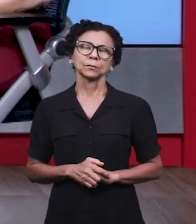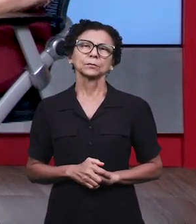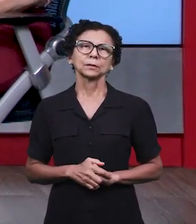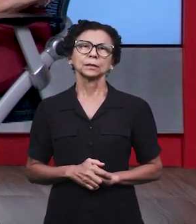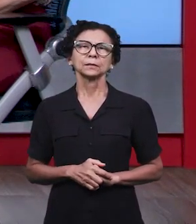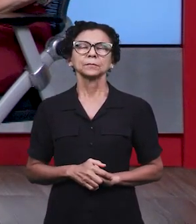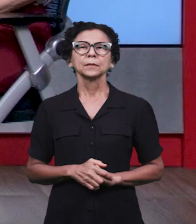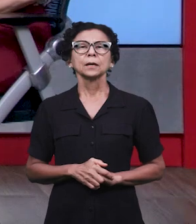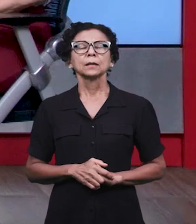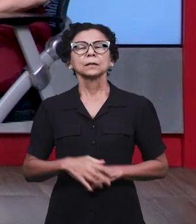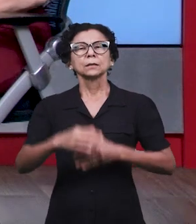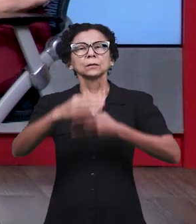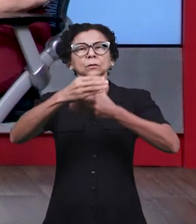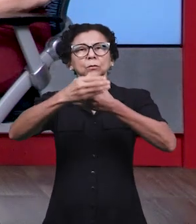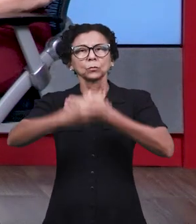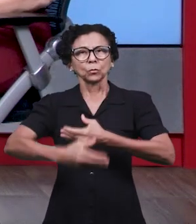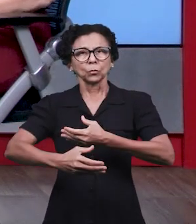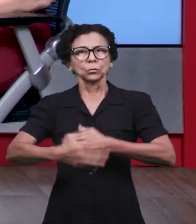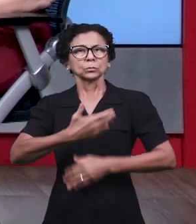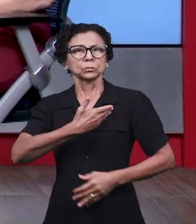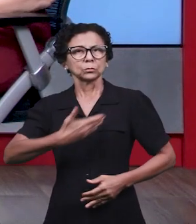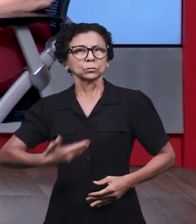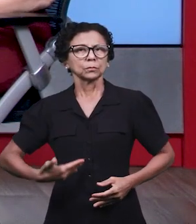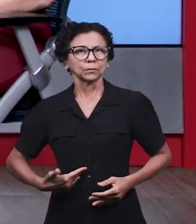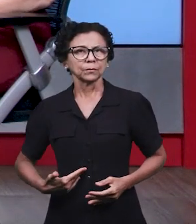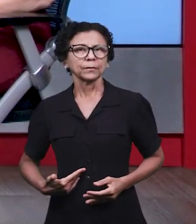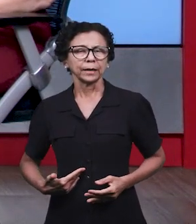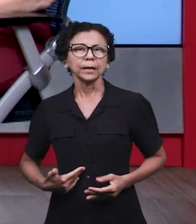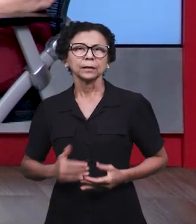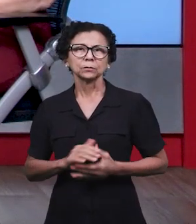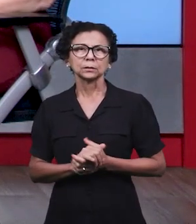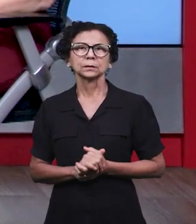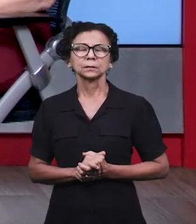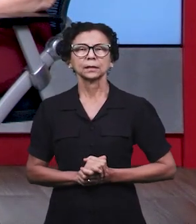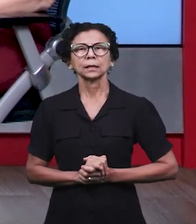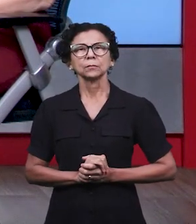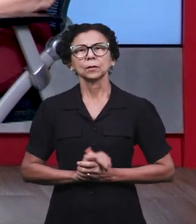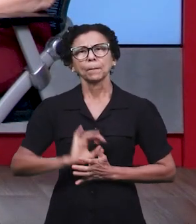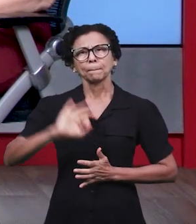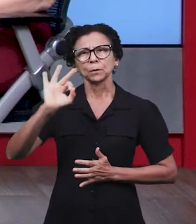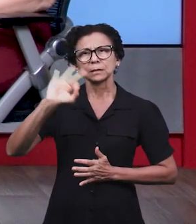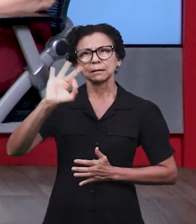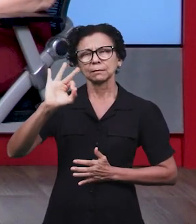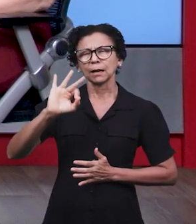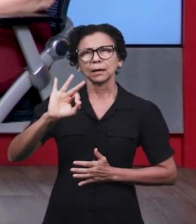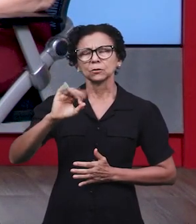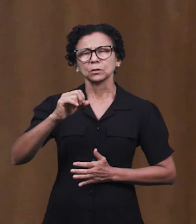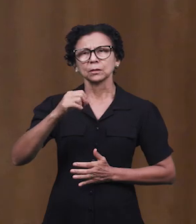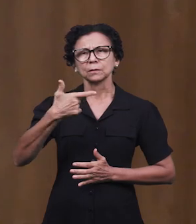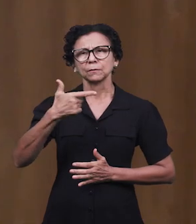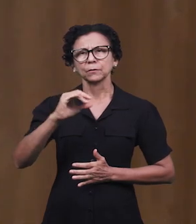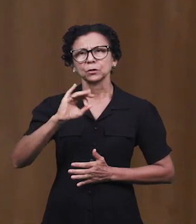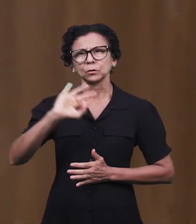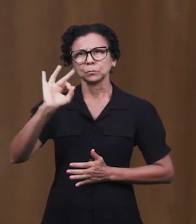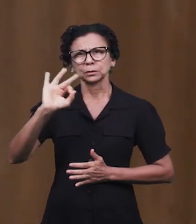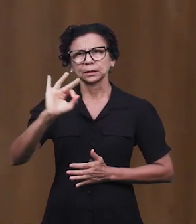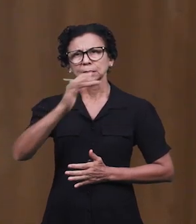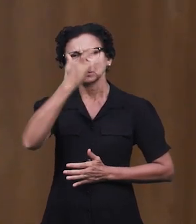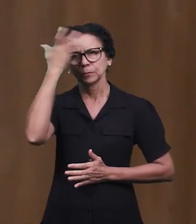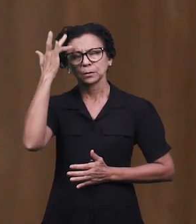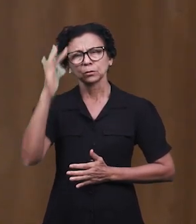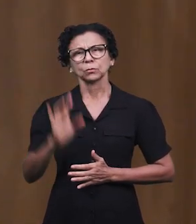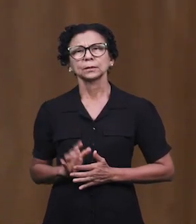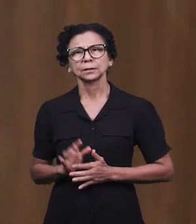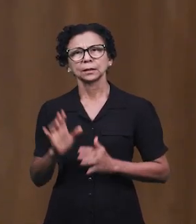nos concursos, tem que também, tem as cotas, né, da pessoa com deficiência, que é 20%. Então, assim, precisa ser observado isso